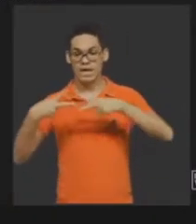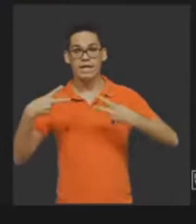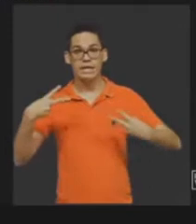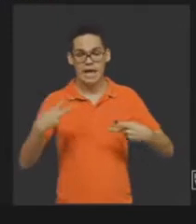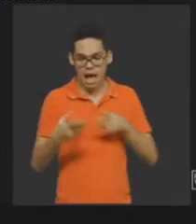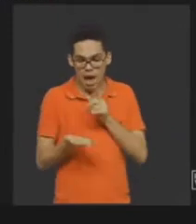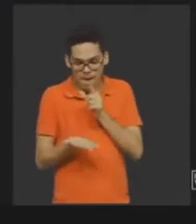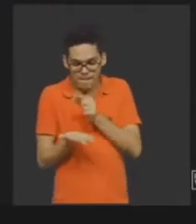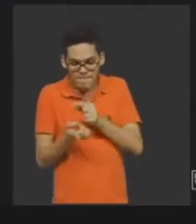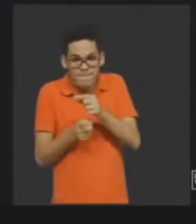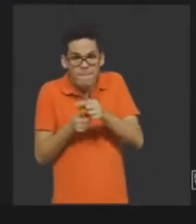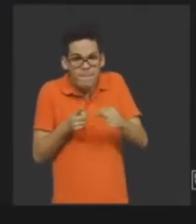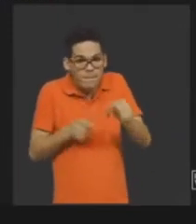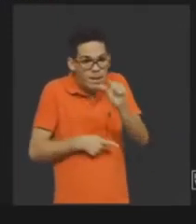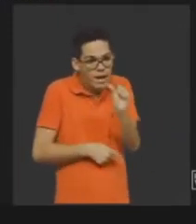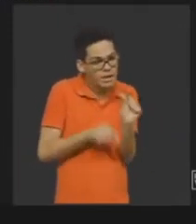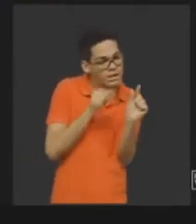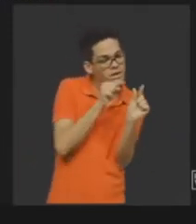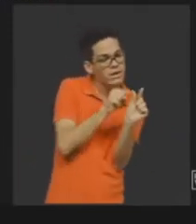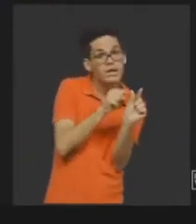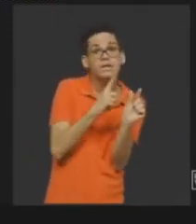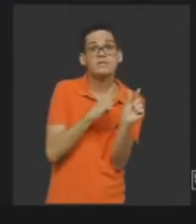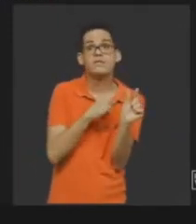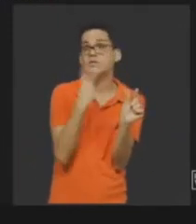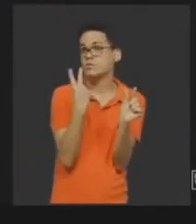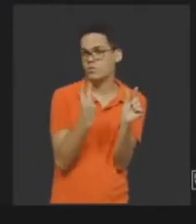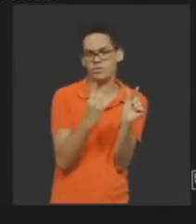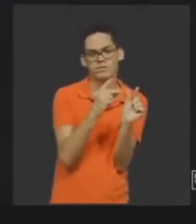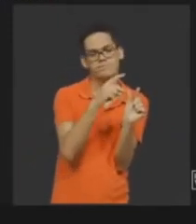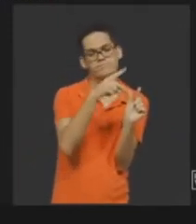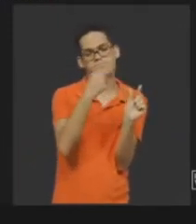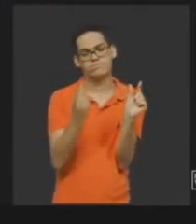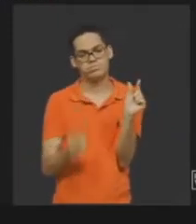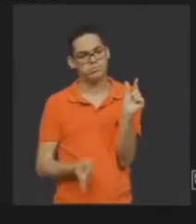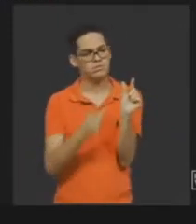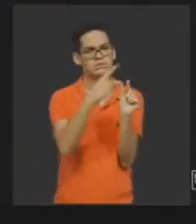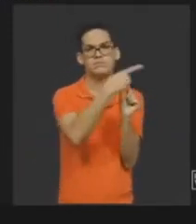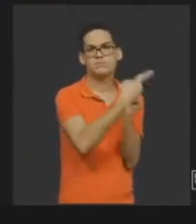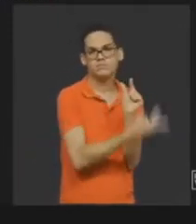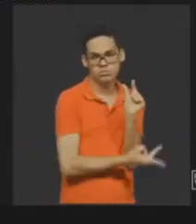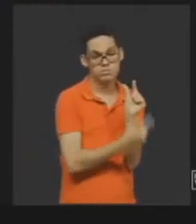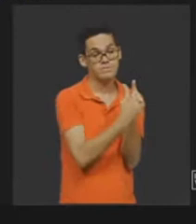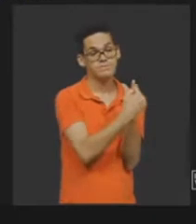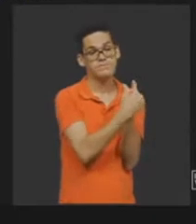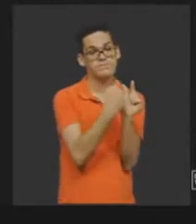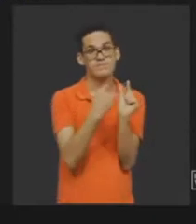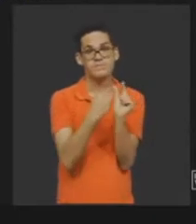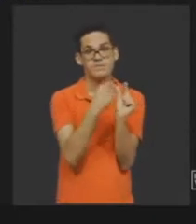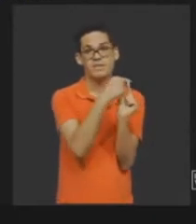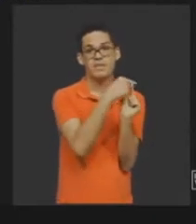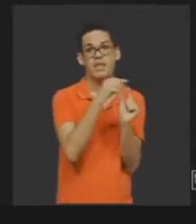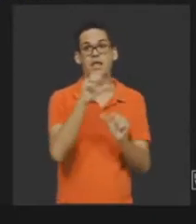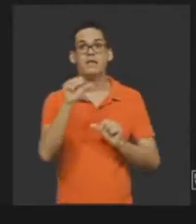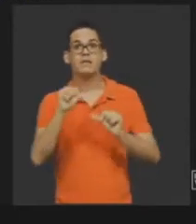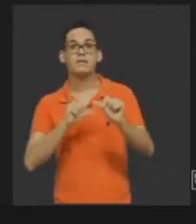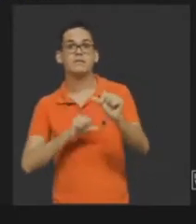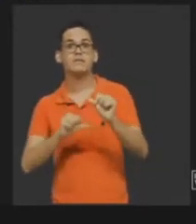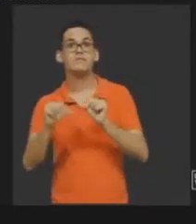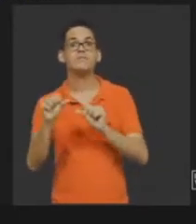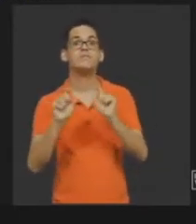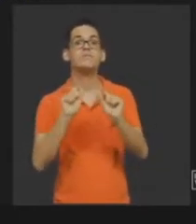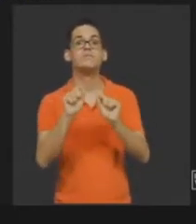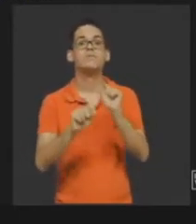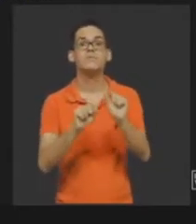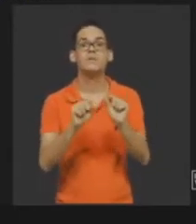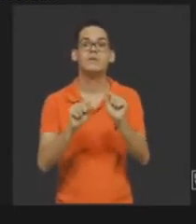são arranjados em duas cadeias. Essas cadeias, elas ligam-se por meio das